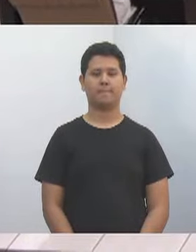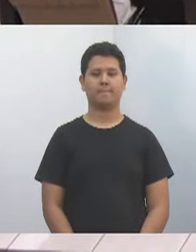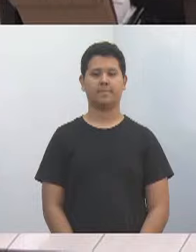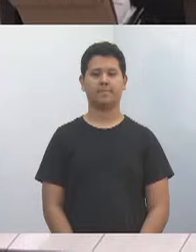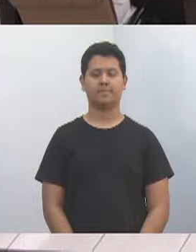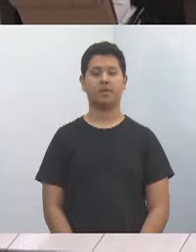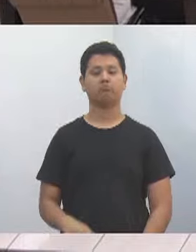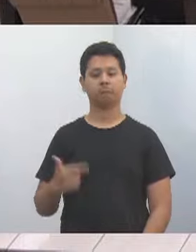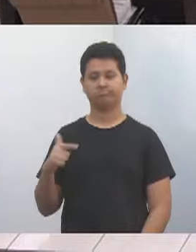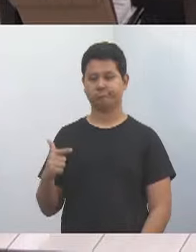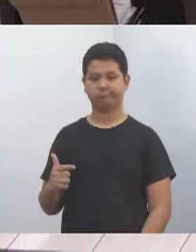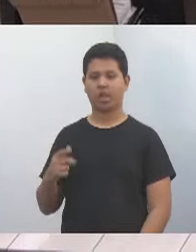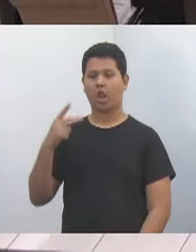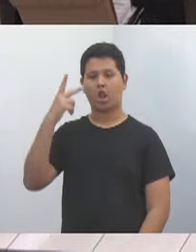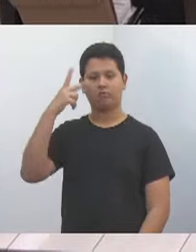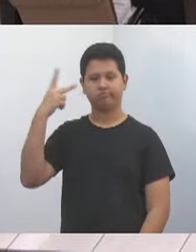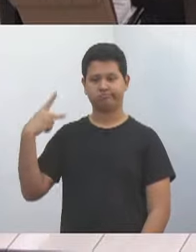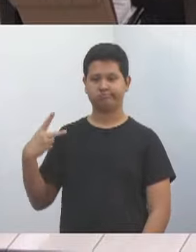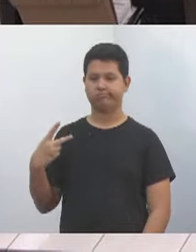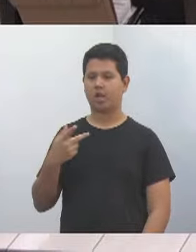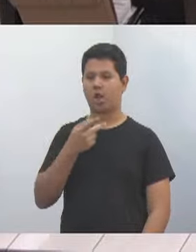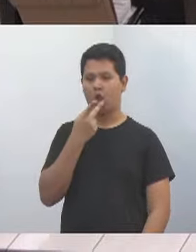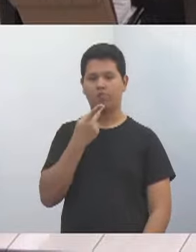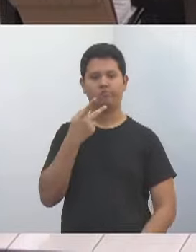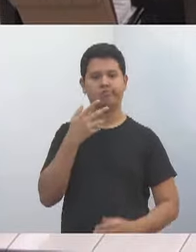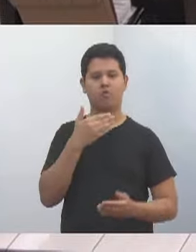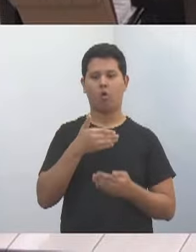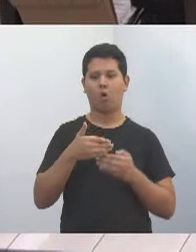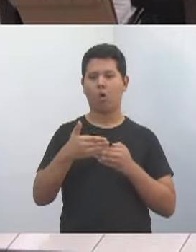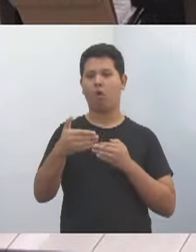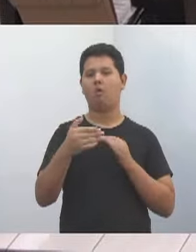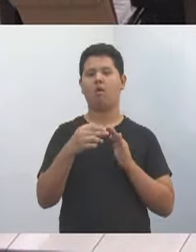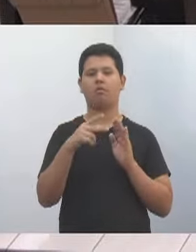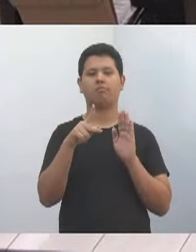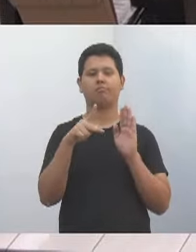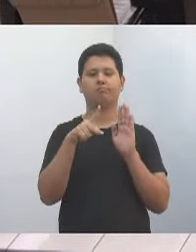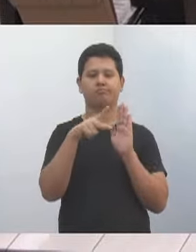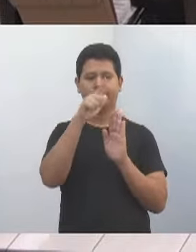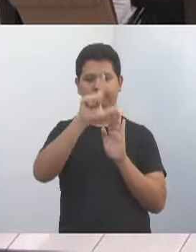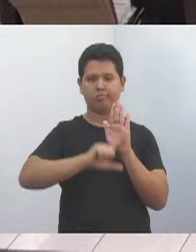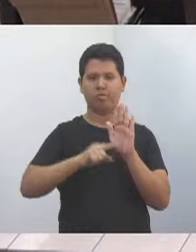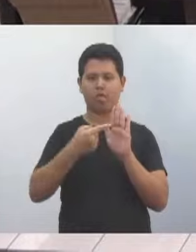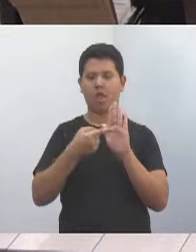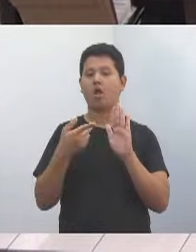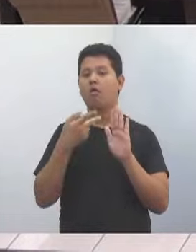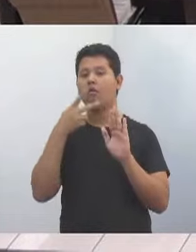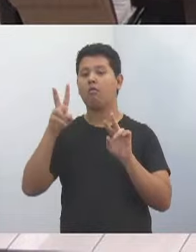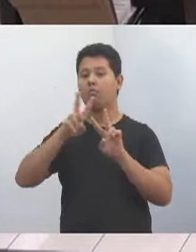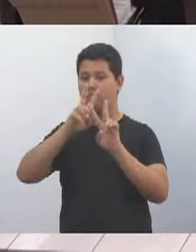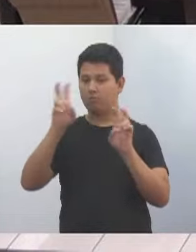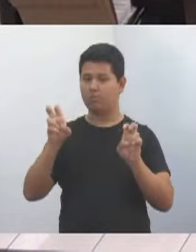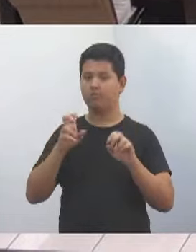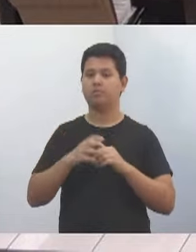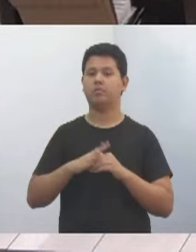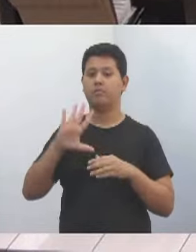Não havendo mais nenhum vereador desejando discutir a matéria, solicito ao primeiro secretário que proceda à leitura da emenda do projeto.